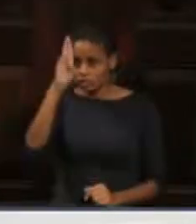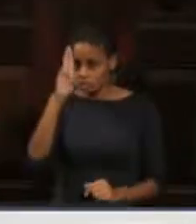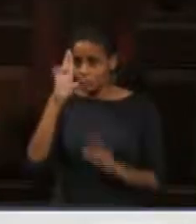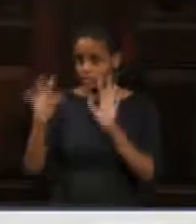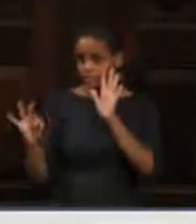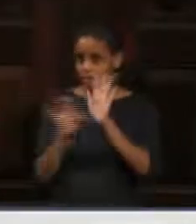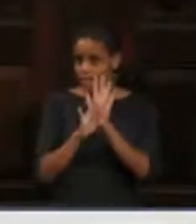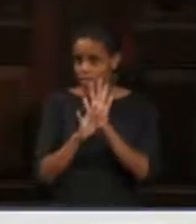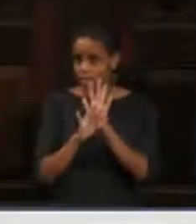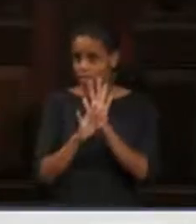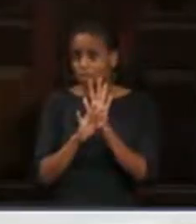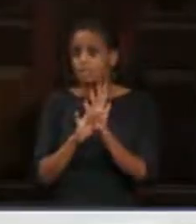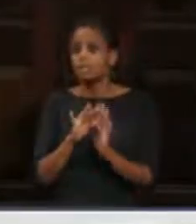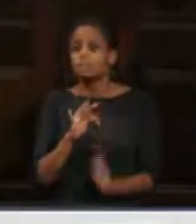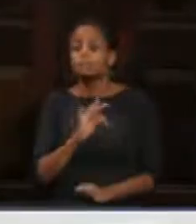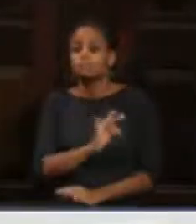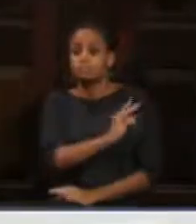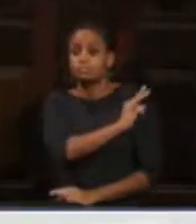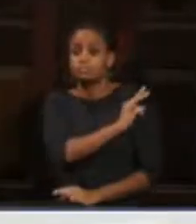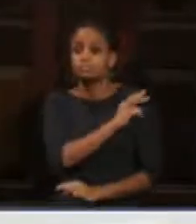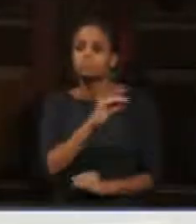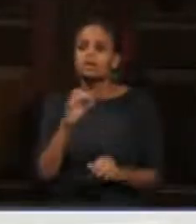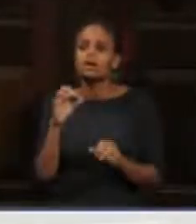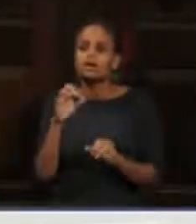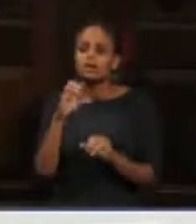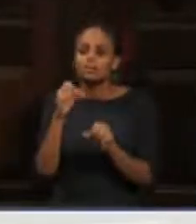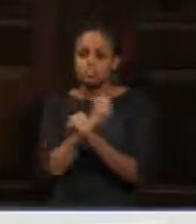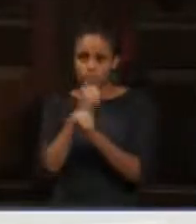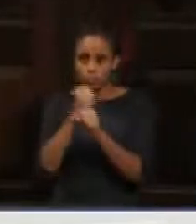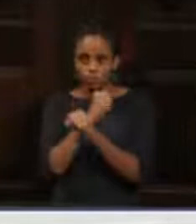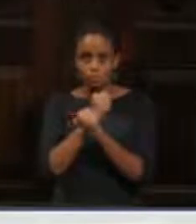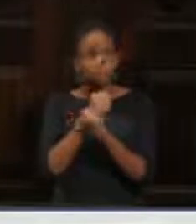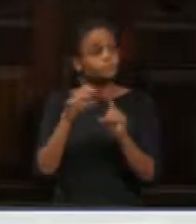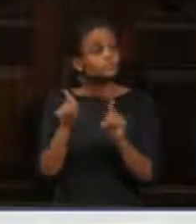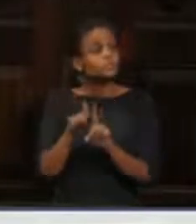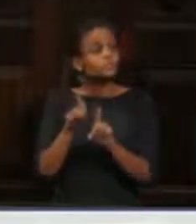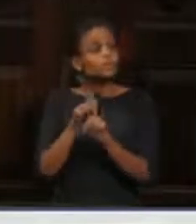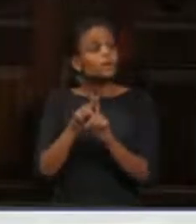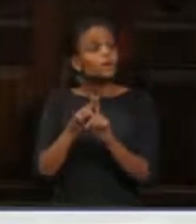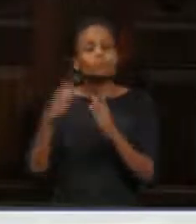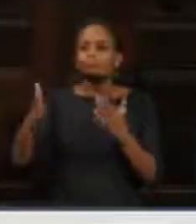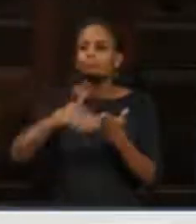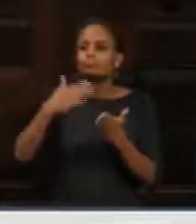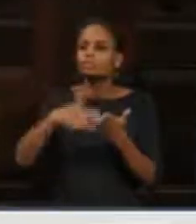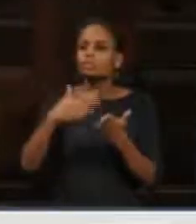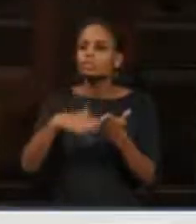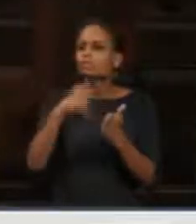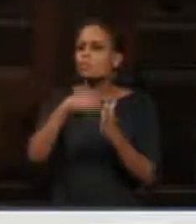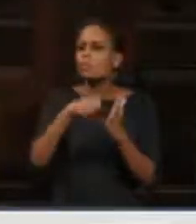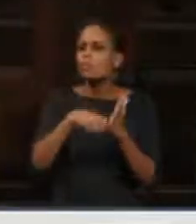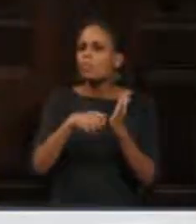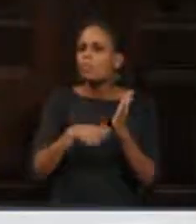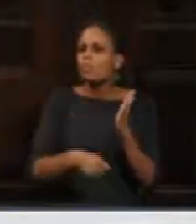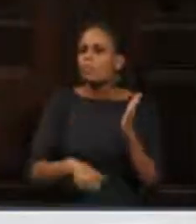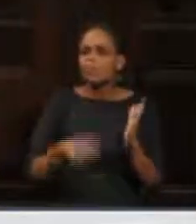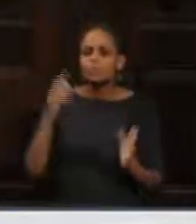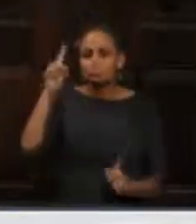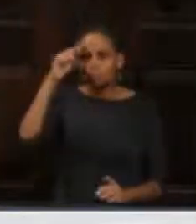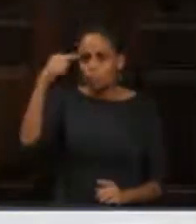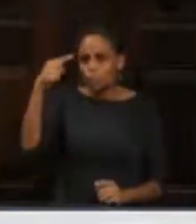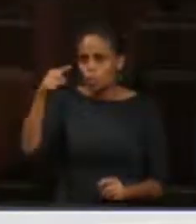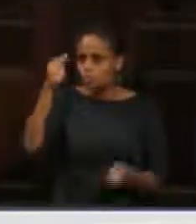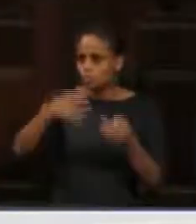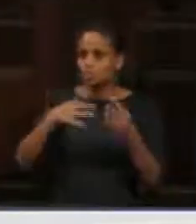para concluir, a cópia do livro de ordem de obras e serviço, o Diário das Obras. Aí